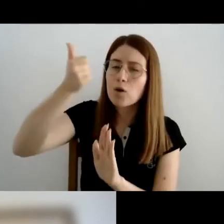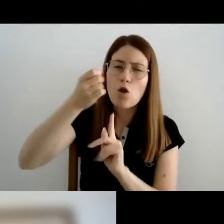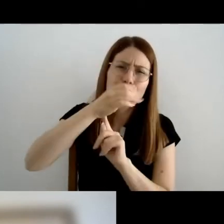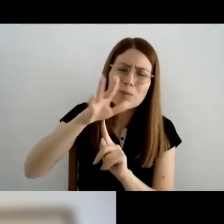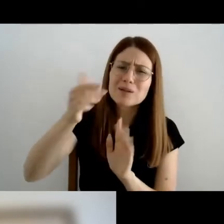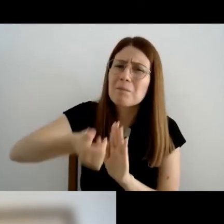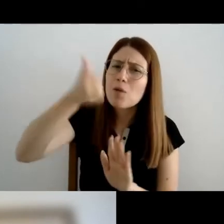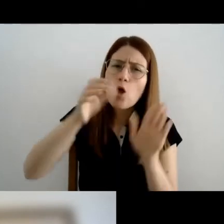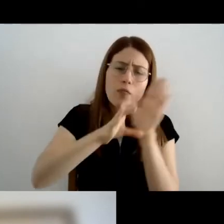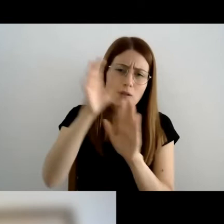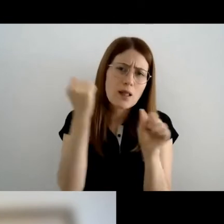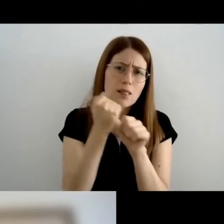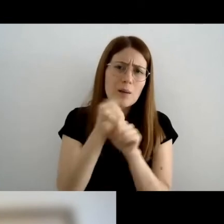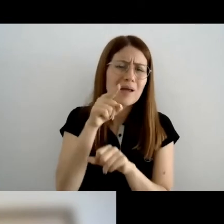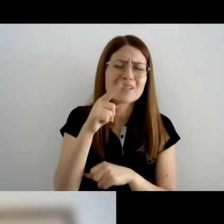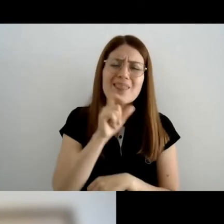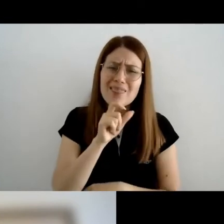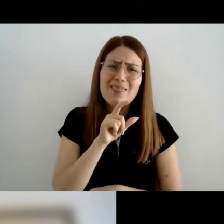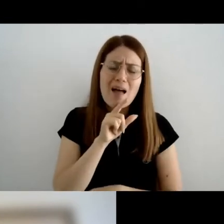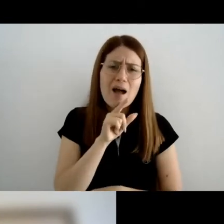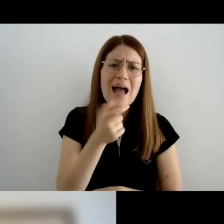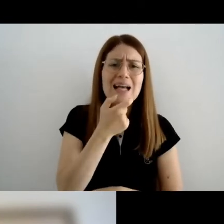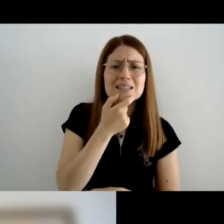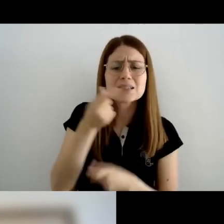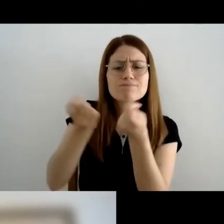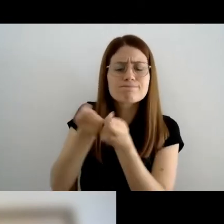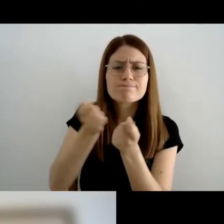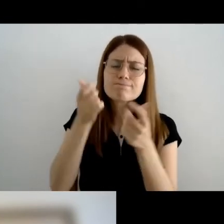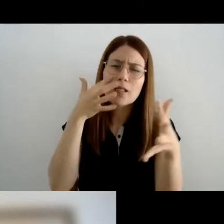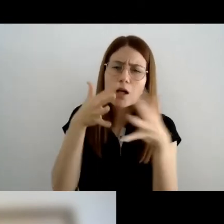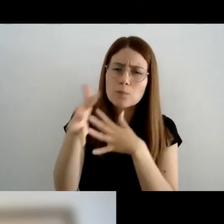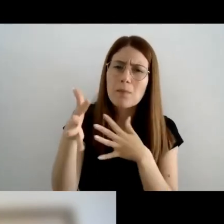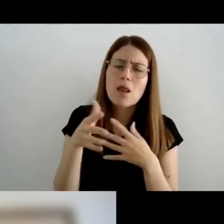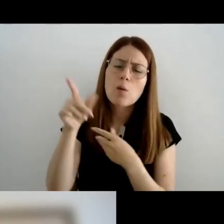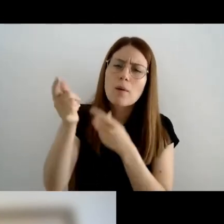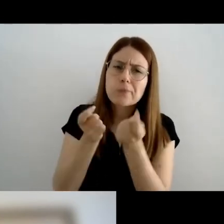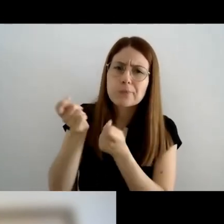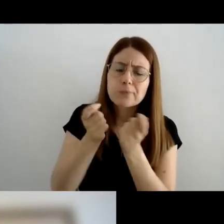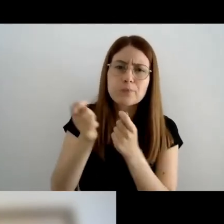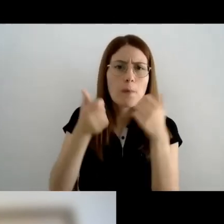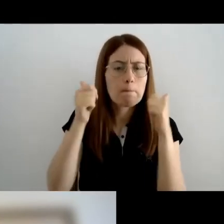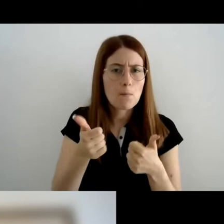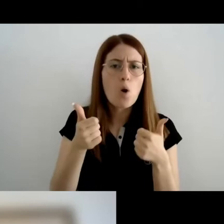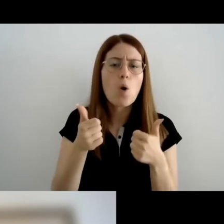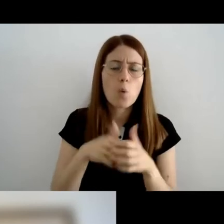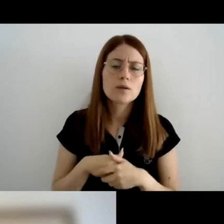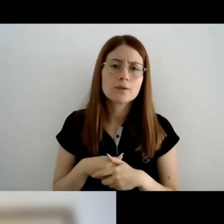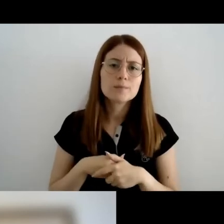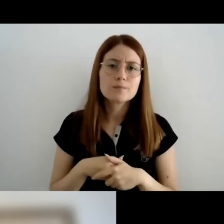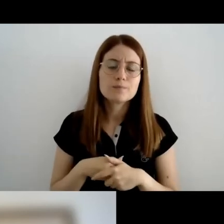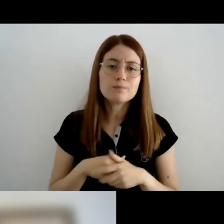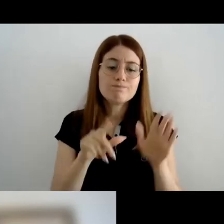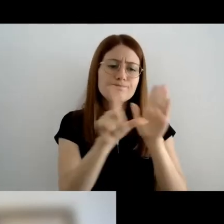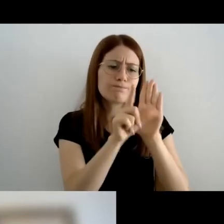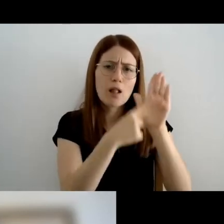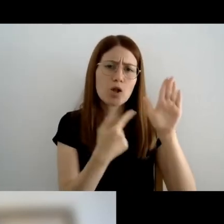condições de trabalho e que isso é tudo possível com uma gestão transparente, uma gestão eficiente. Não há nada na lei que